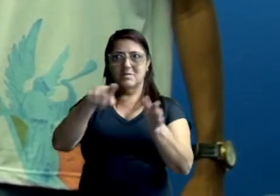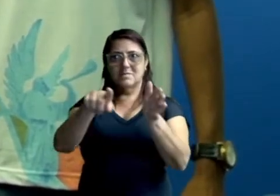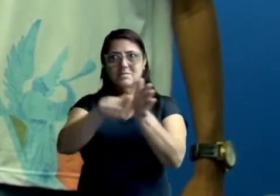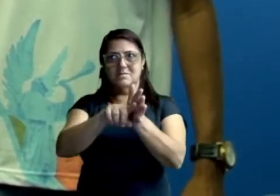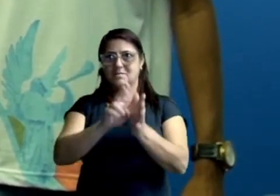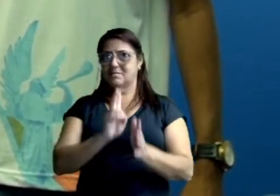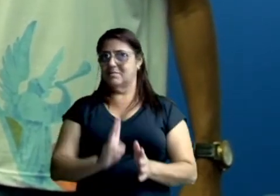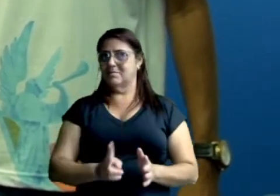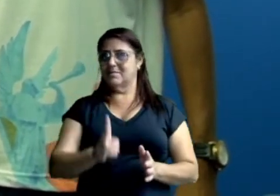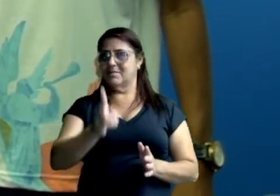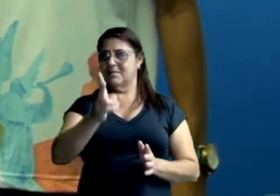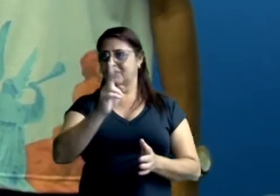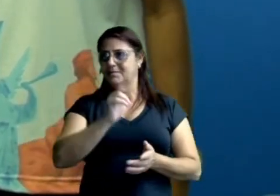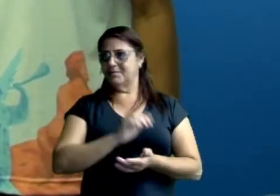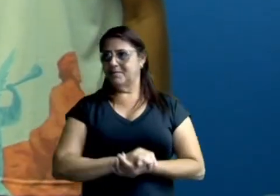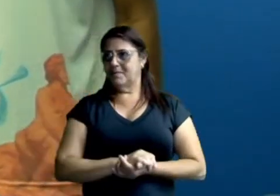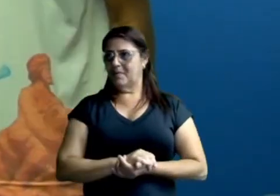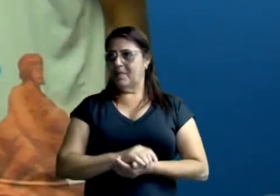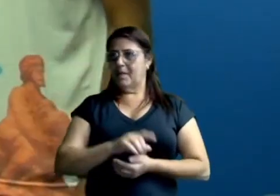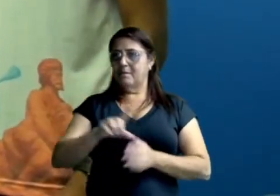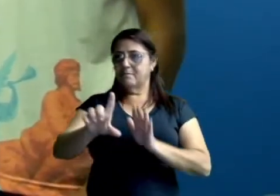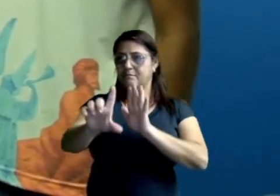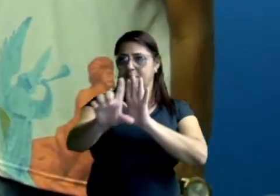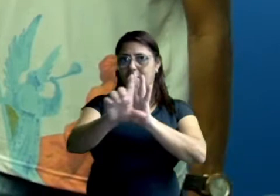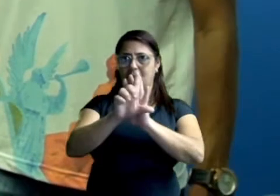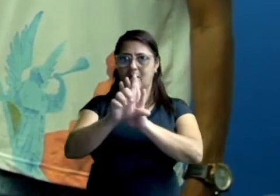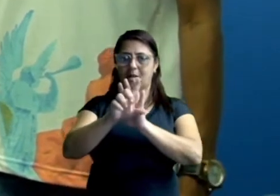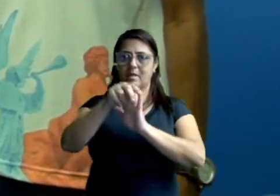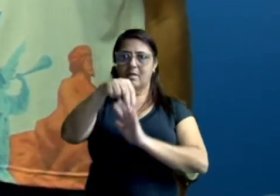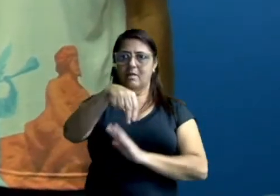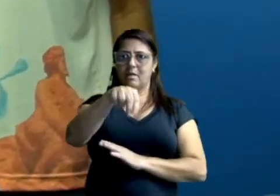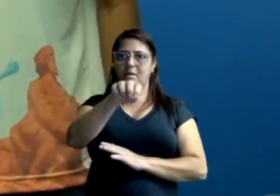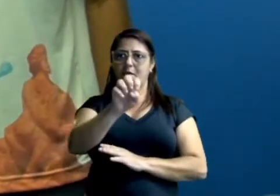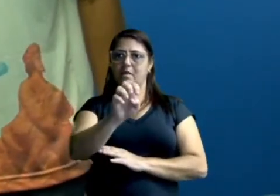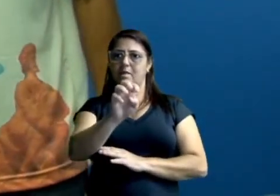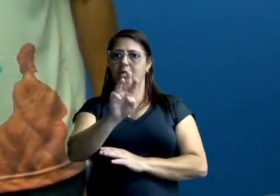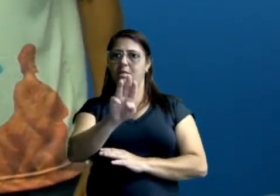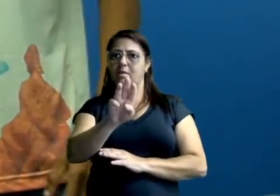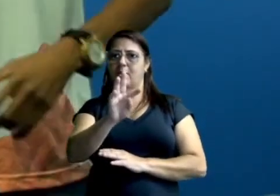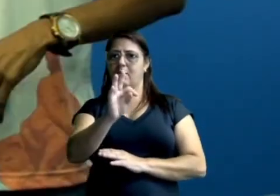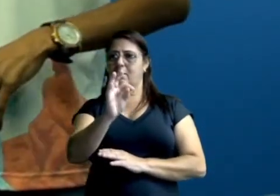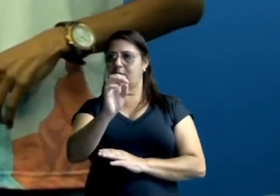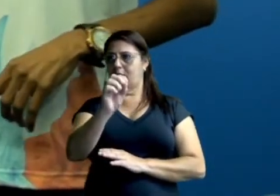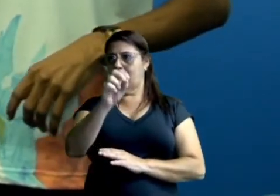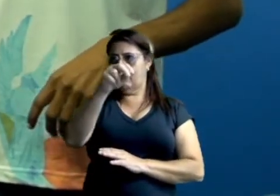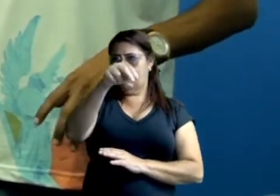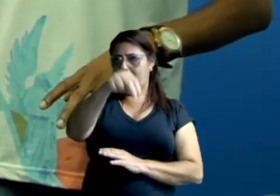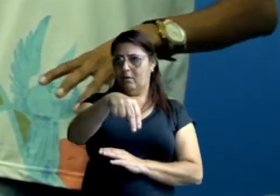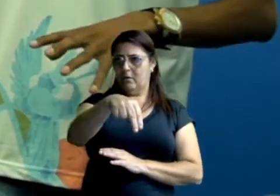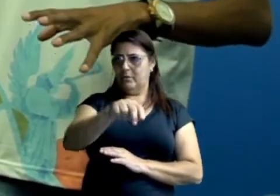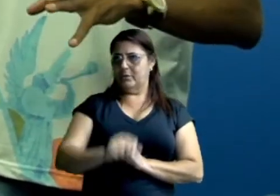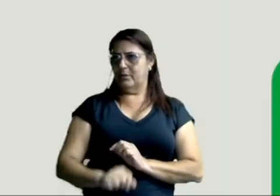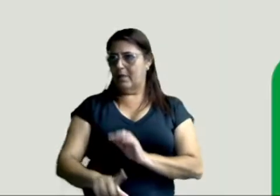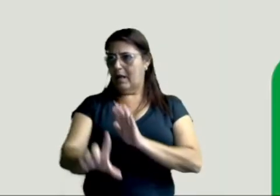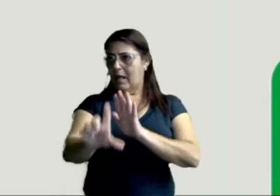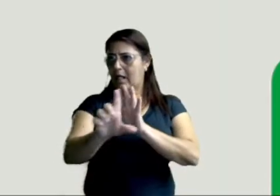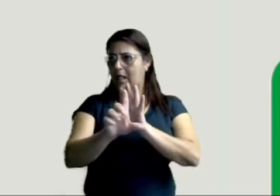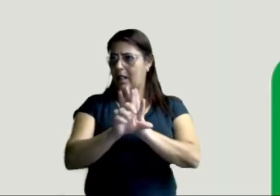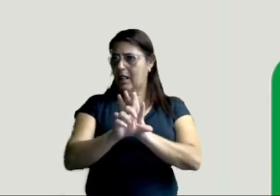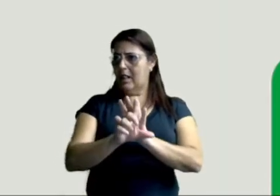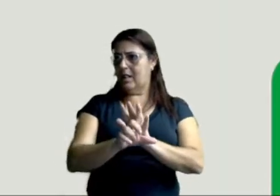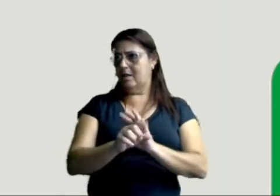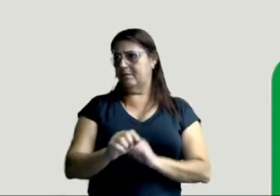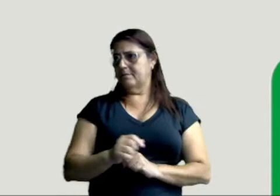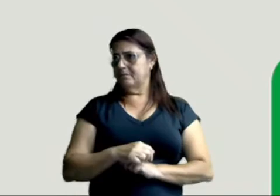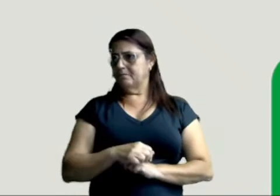até aí? Deu para entender? Então, vamos ver aqui, através das leis de Newton,